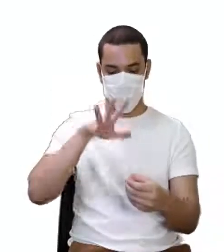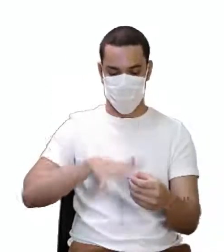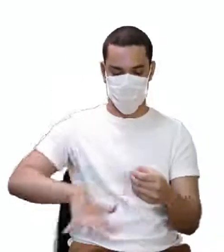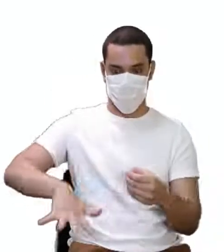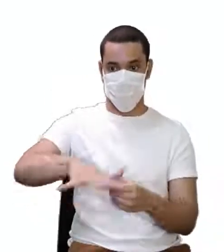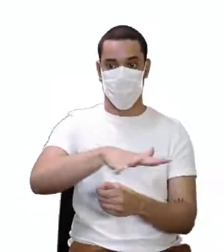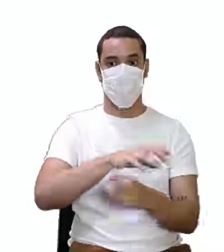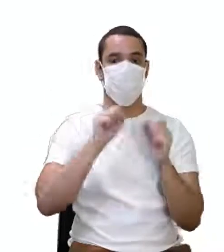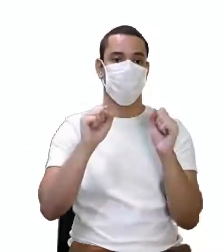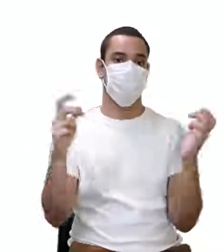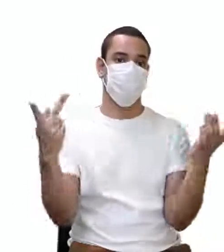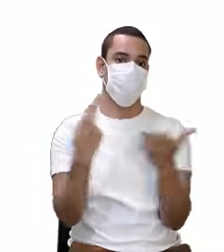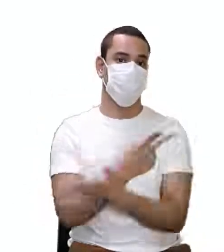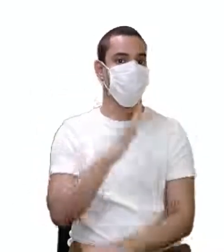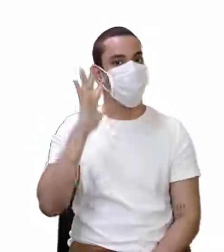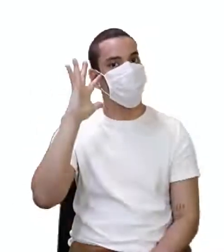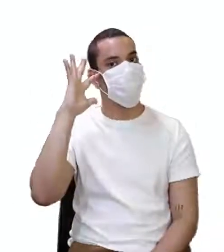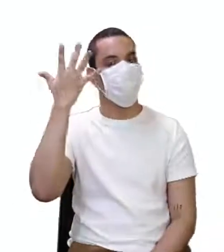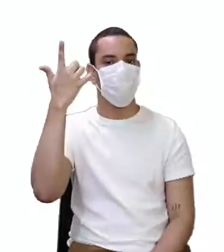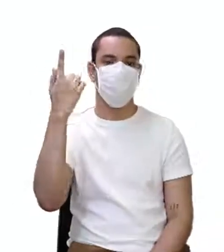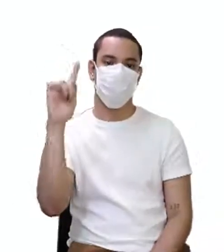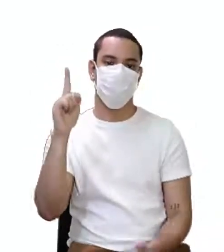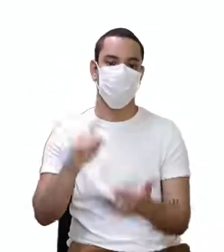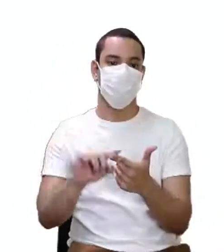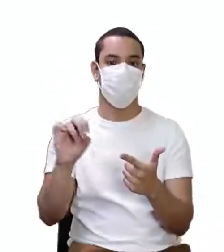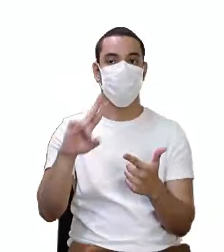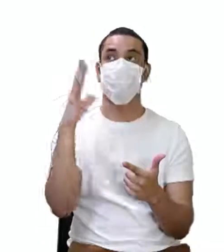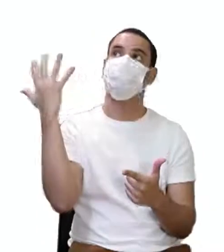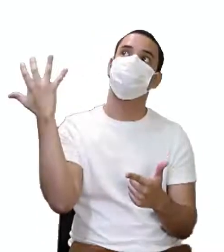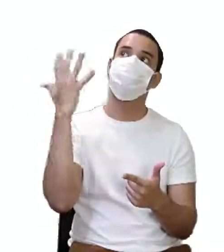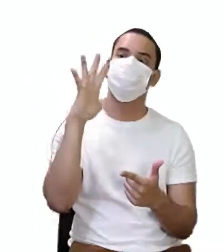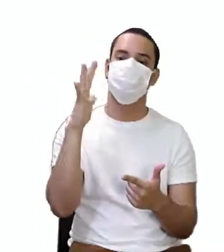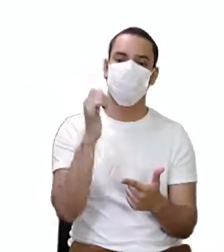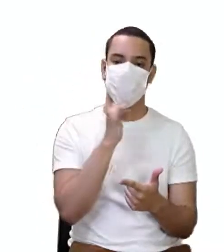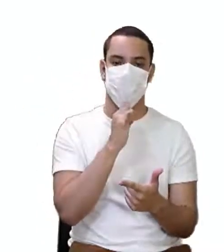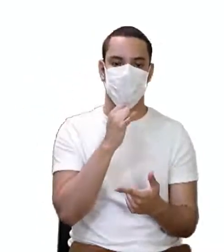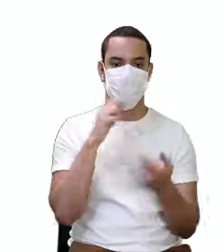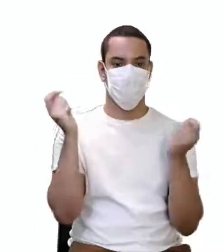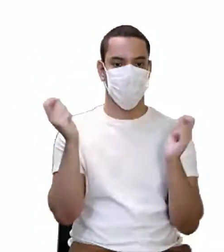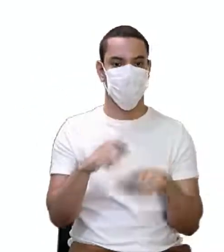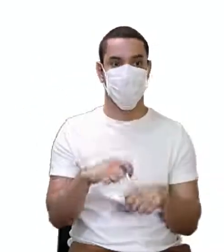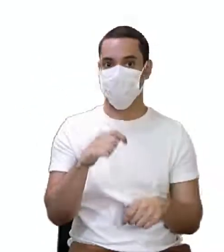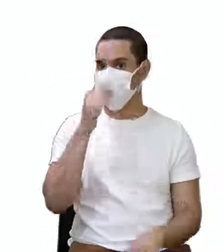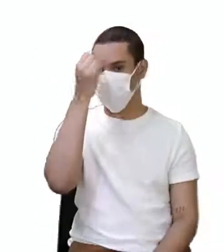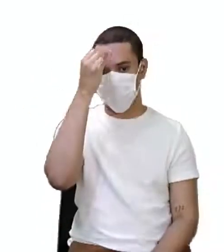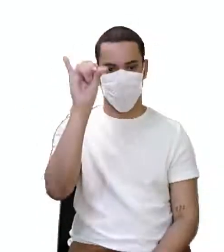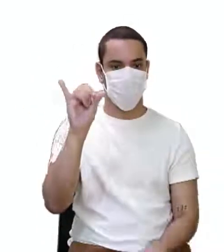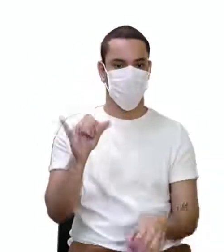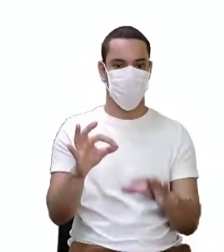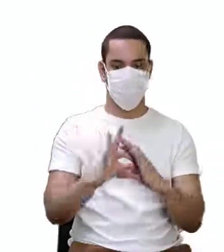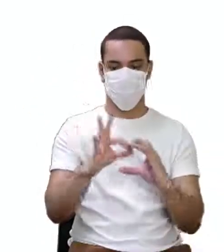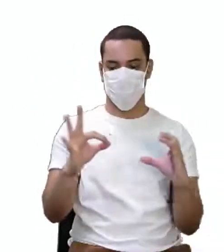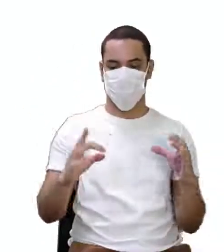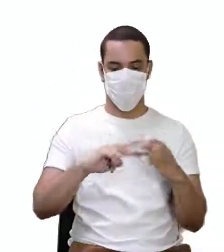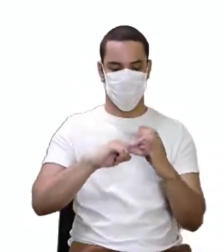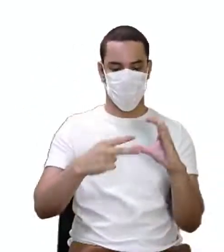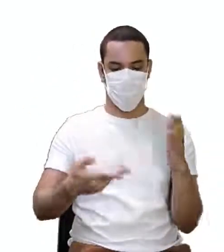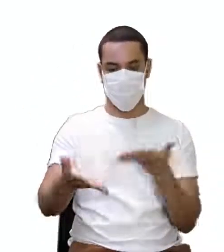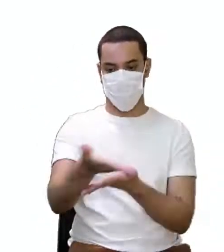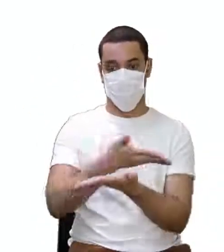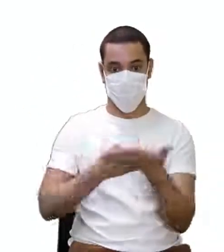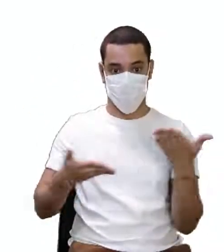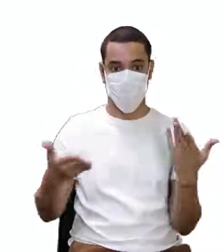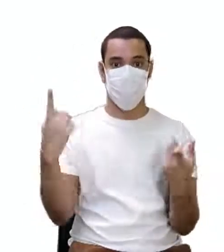por acidentes geográficos ou em condições climatéricas, por exemplo, que impedem a troca dos genes. O que precisa existir entre